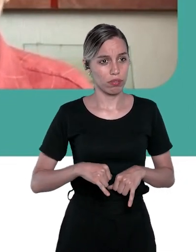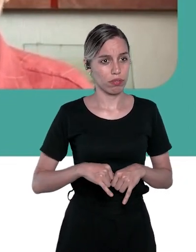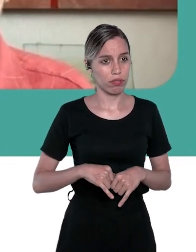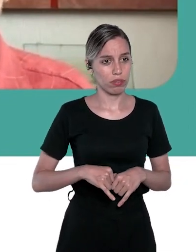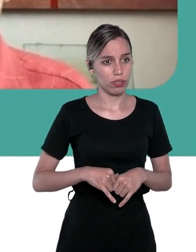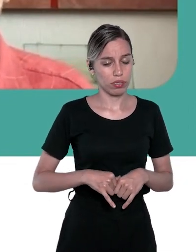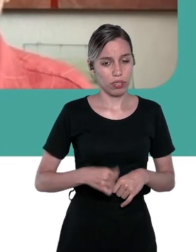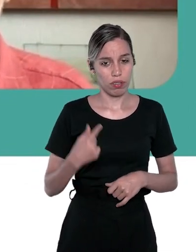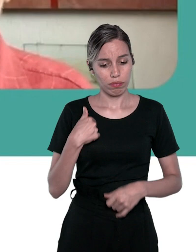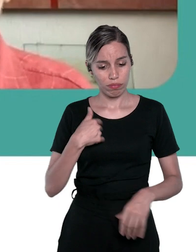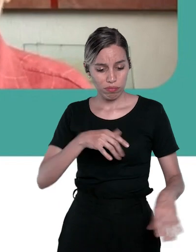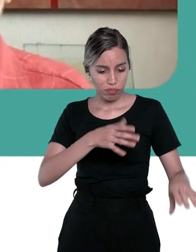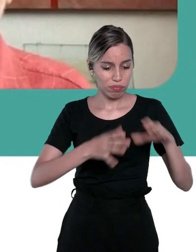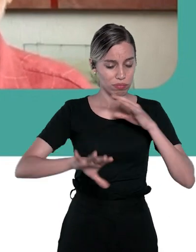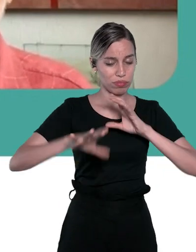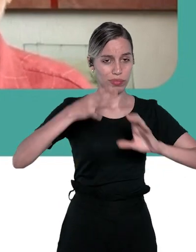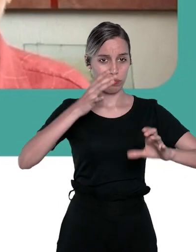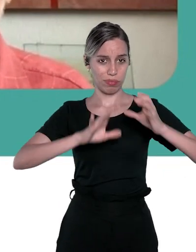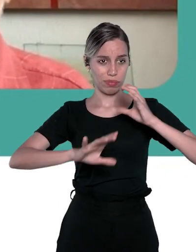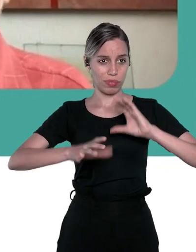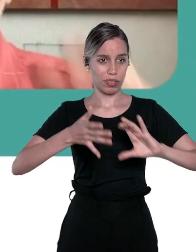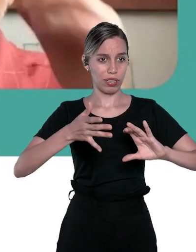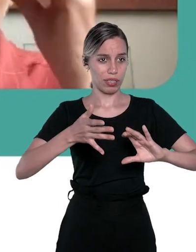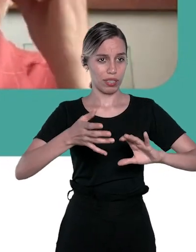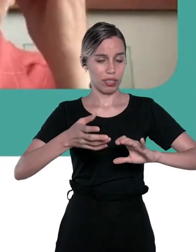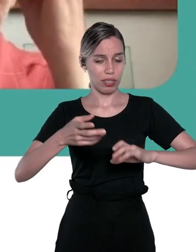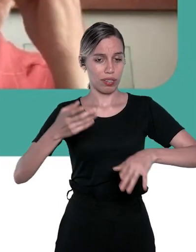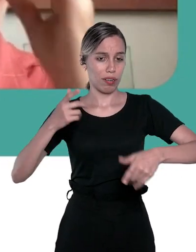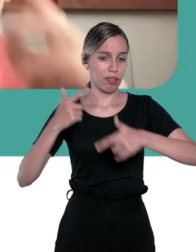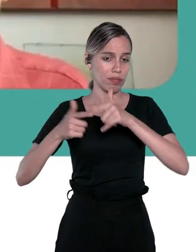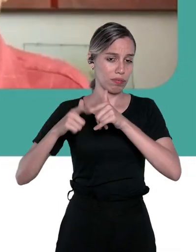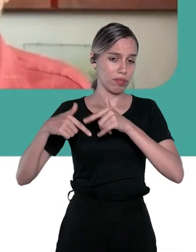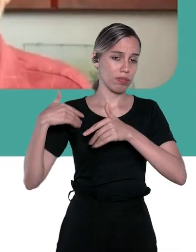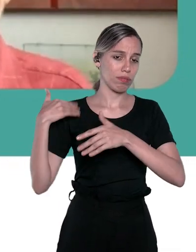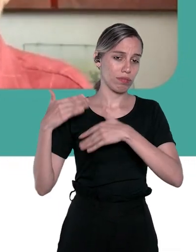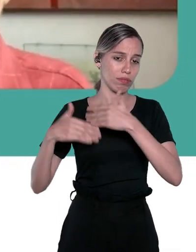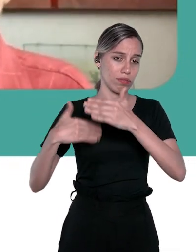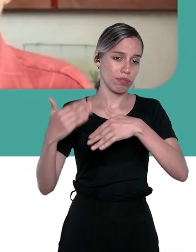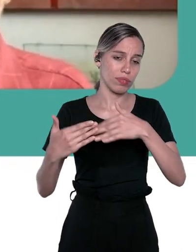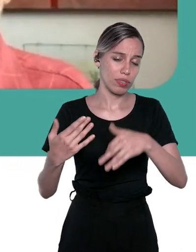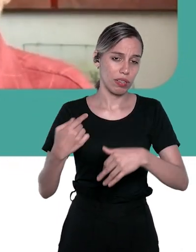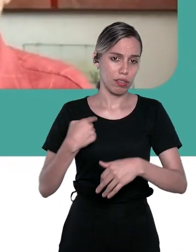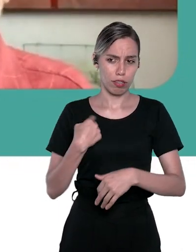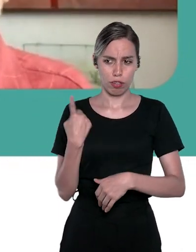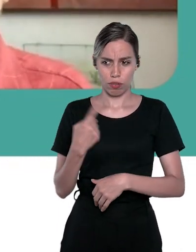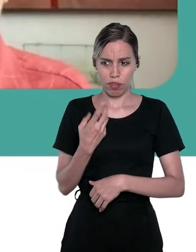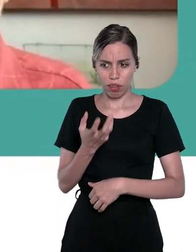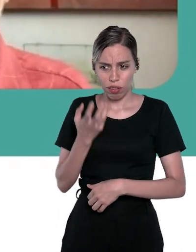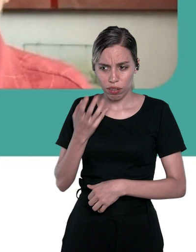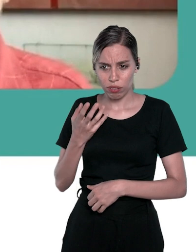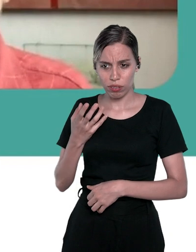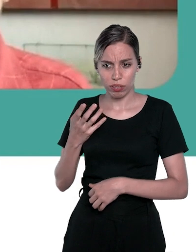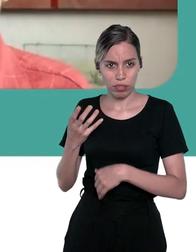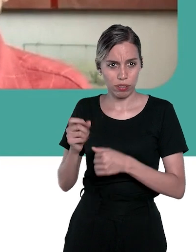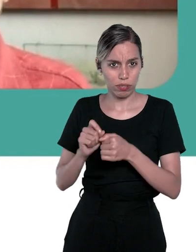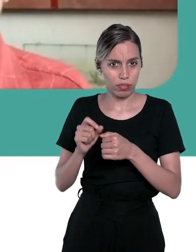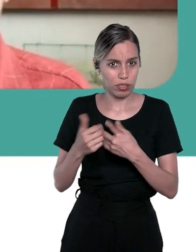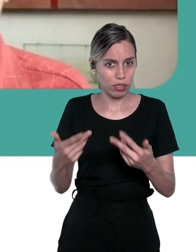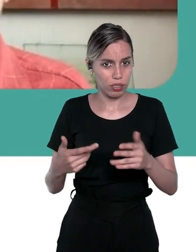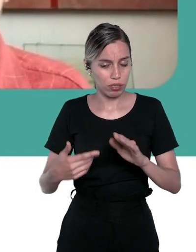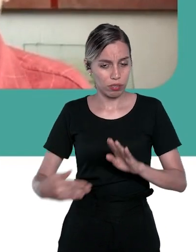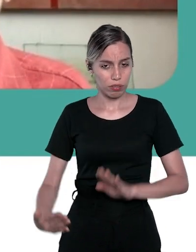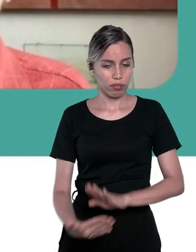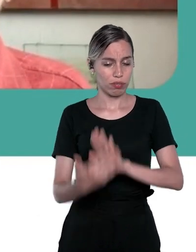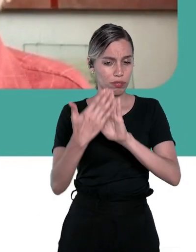seus pesares, o mar de nossas cantigas, reminiscências de agora, o que nos faz tão intensos sempre que